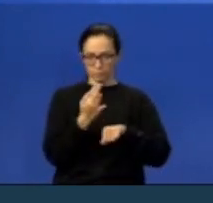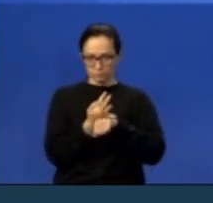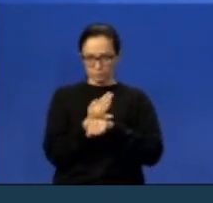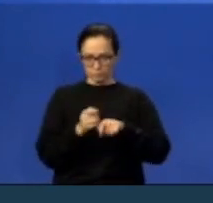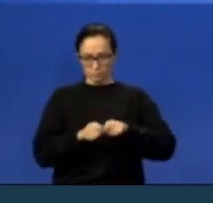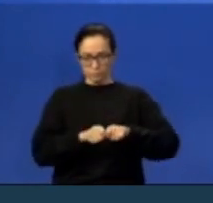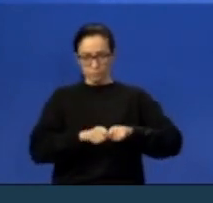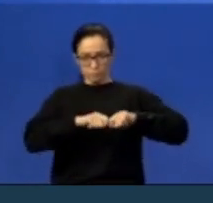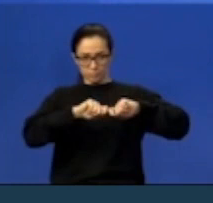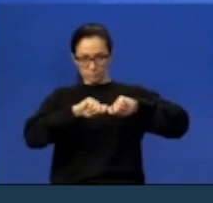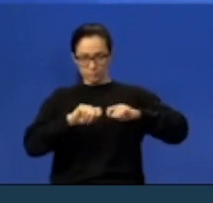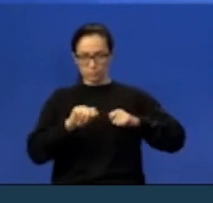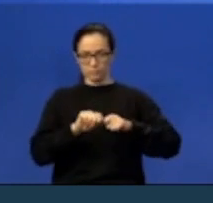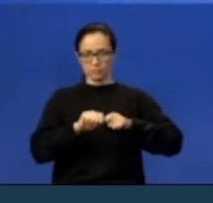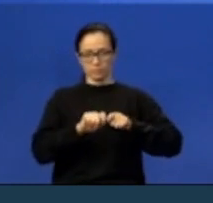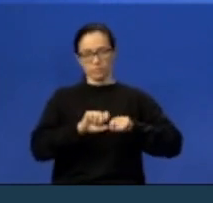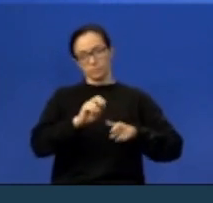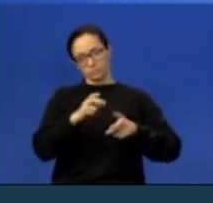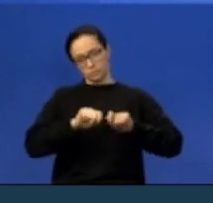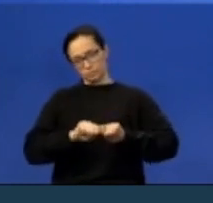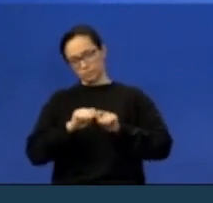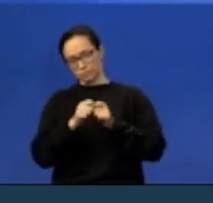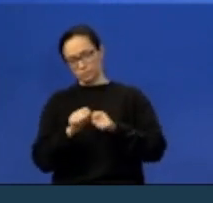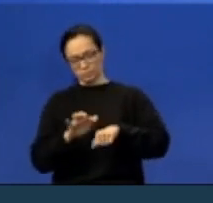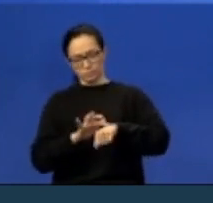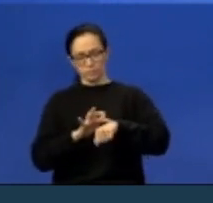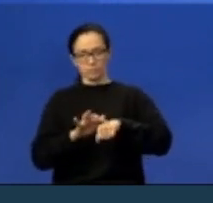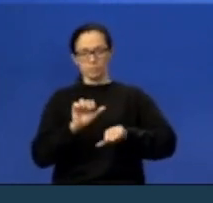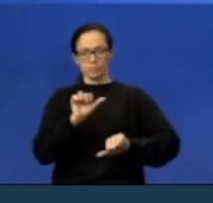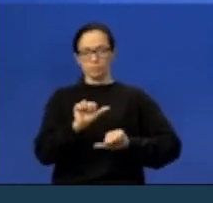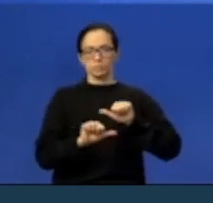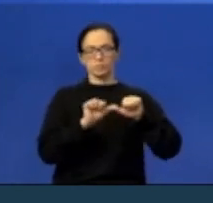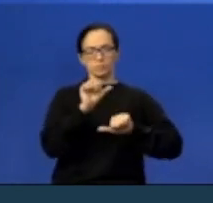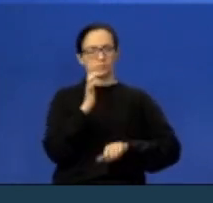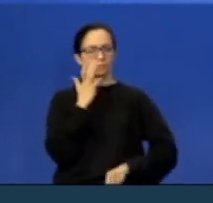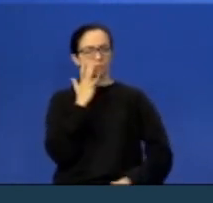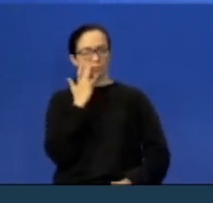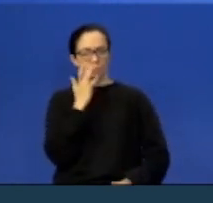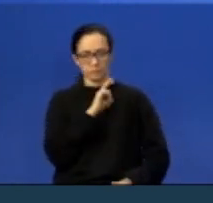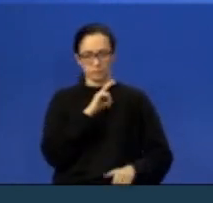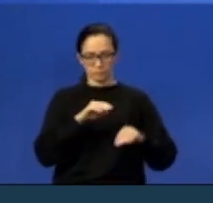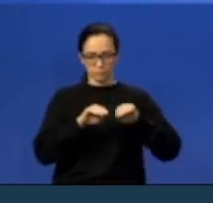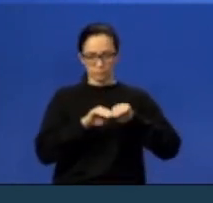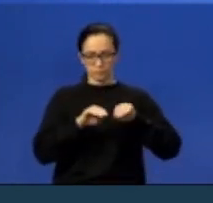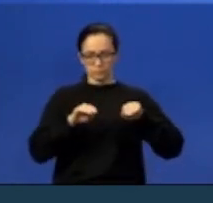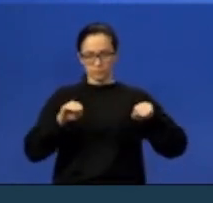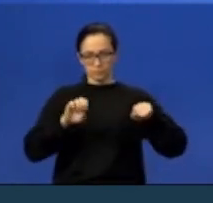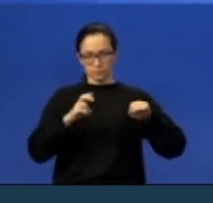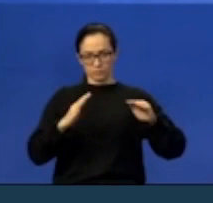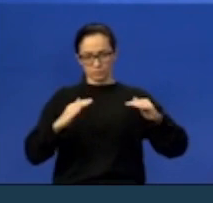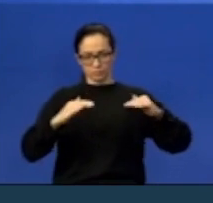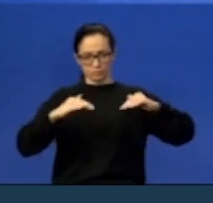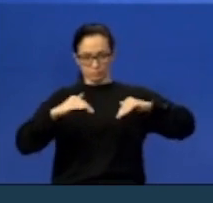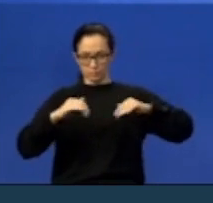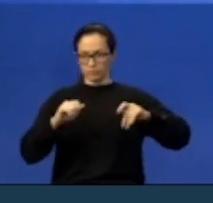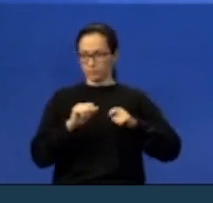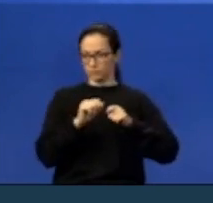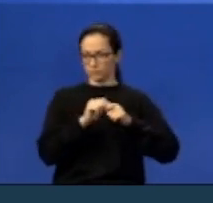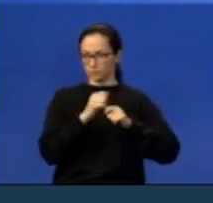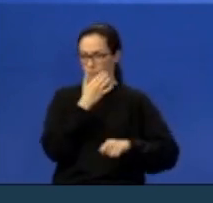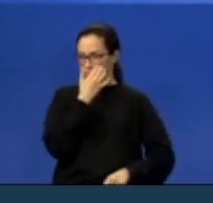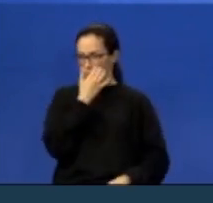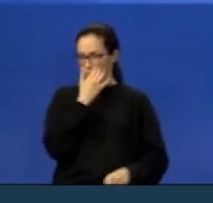que é uma mudança, né, da estrutura do osso, que pode ser tanto linear ou tangencial, em que a gente vai ter